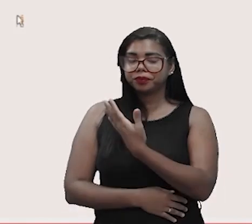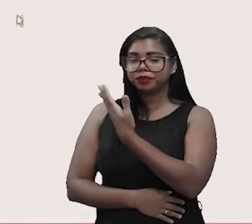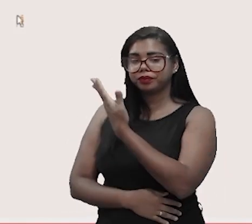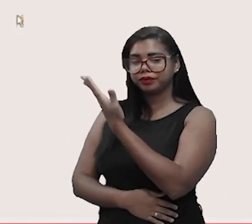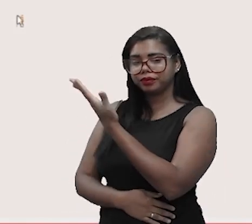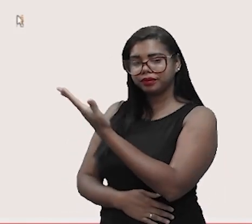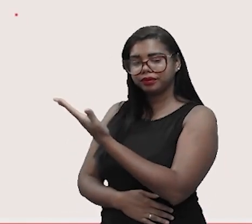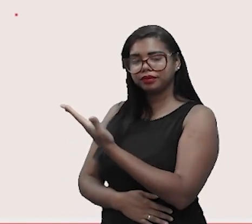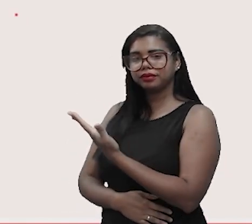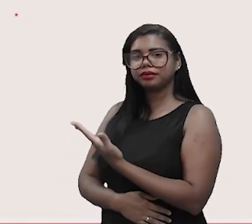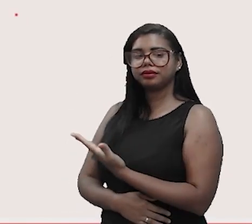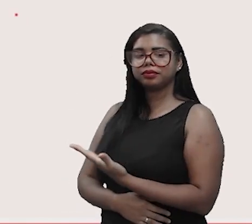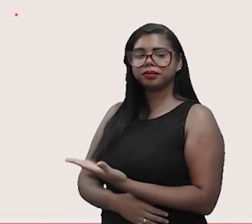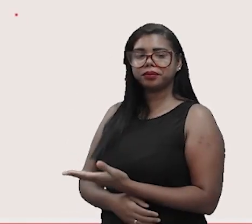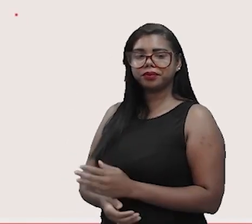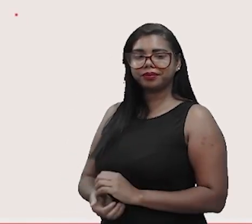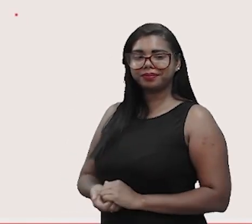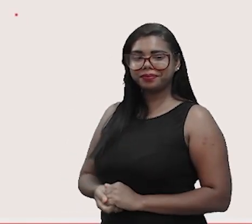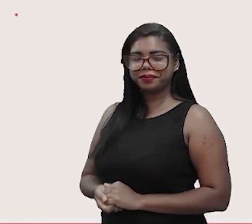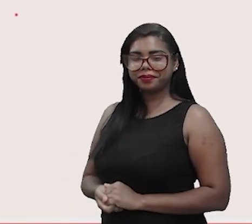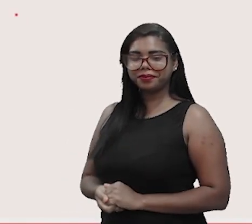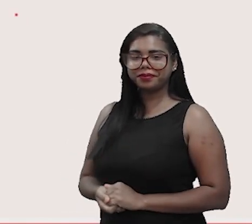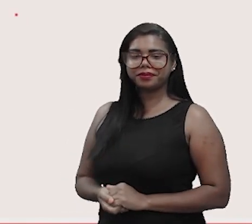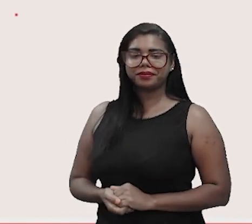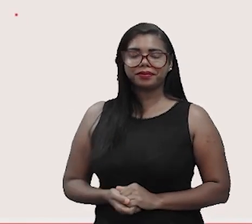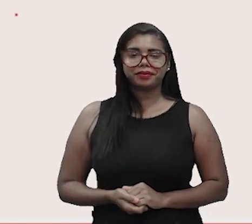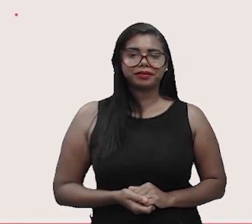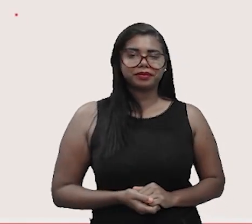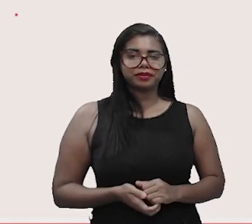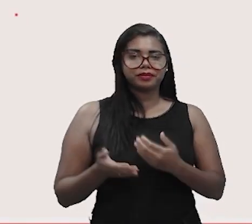Isso. O texto é papos. Ó.